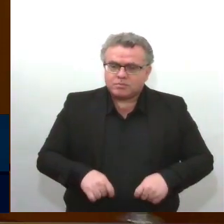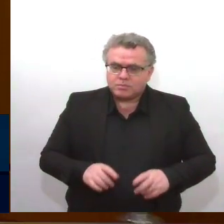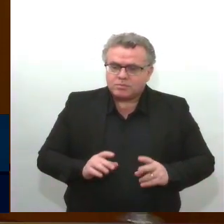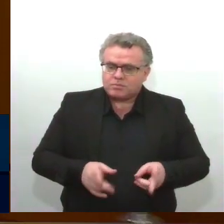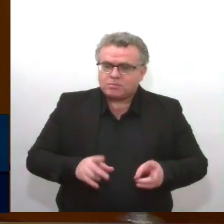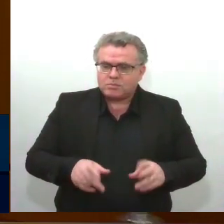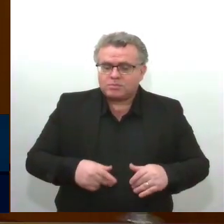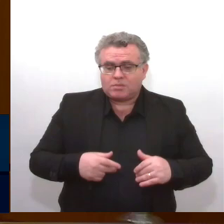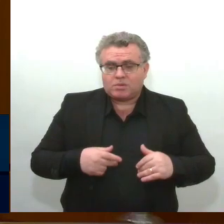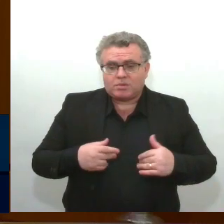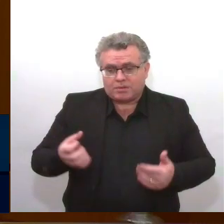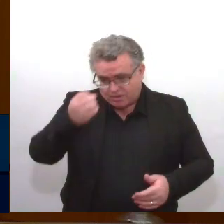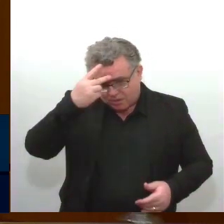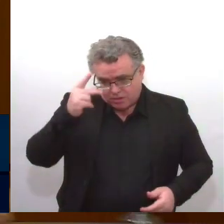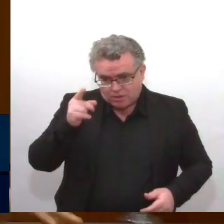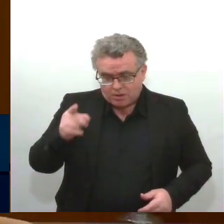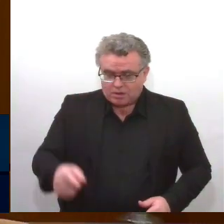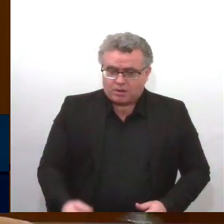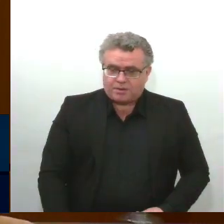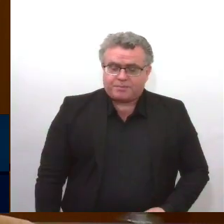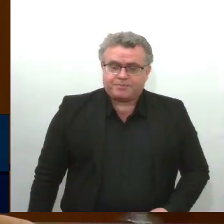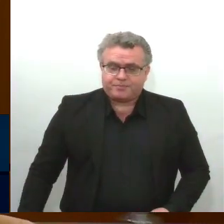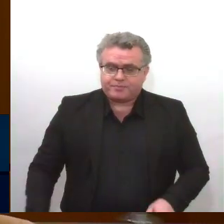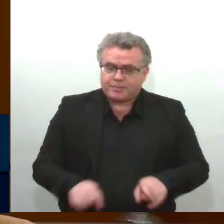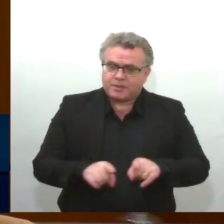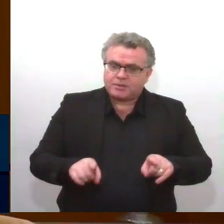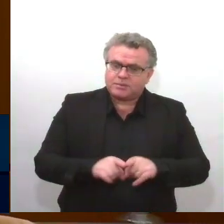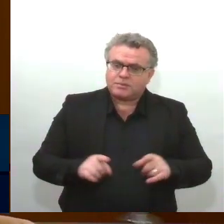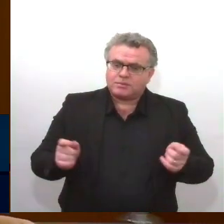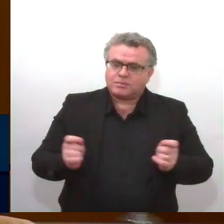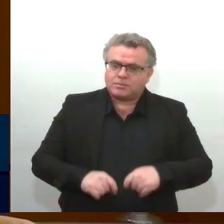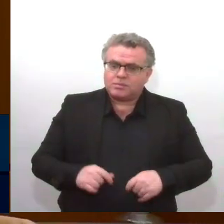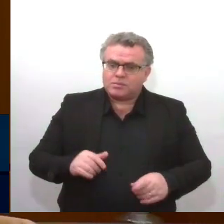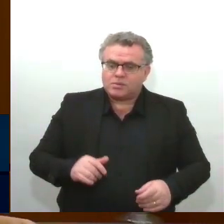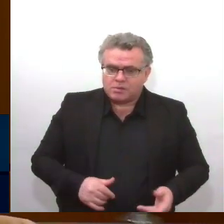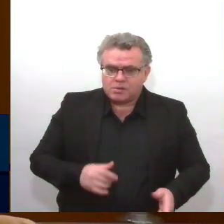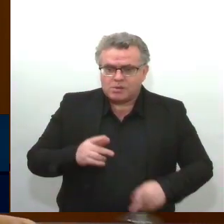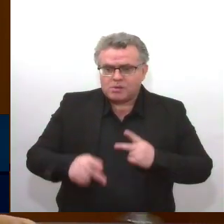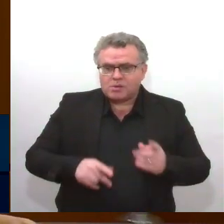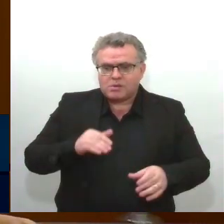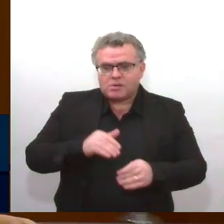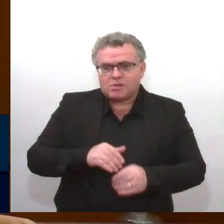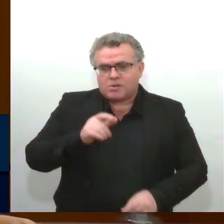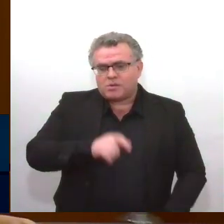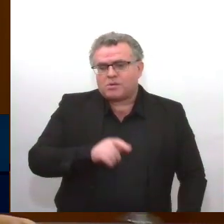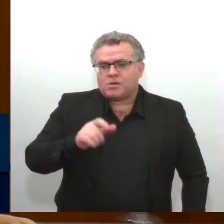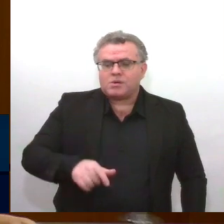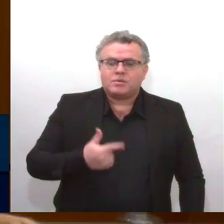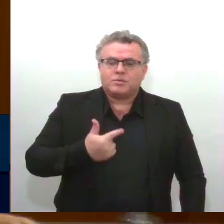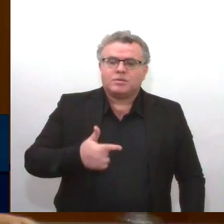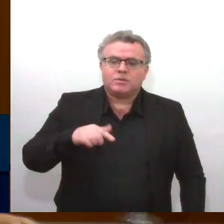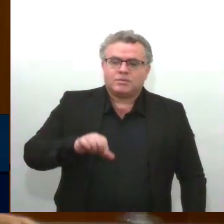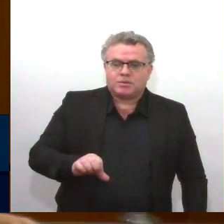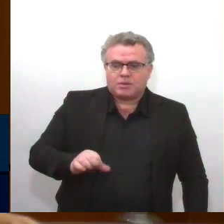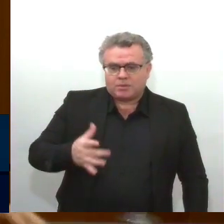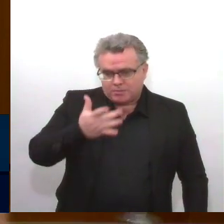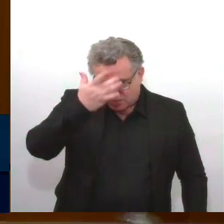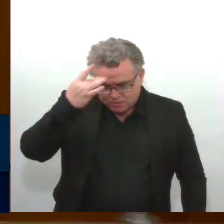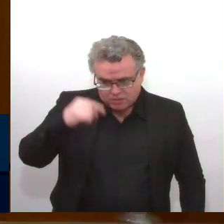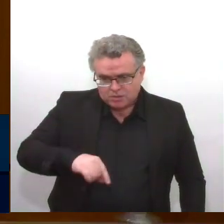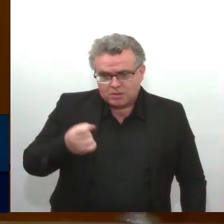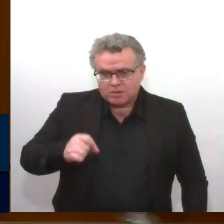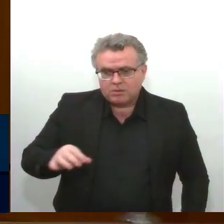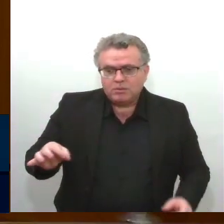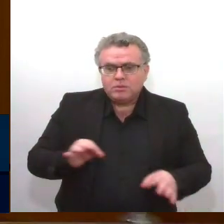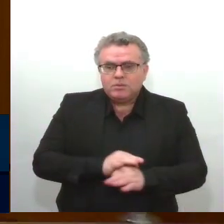cidadania nós conseguimos eleger Salv engano 29 pessoas no estado de Sergipe pelo cidadania para câmaras